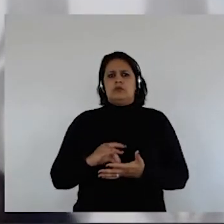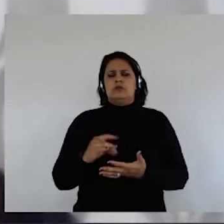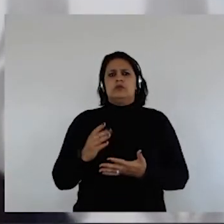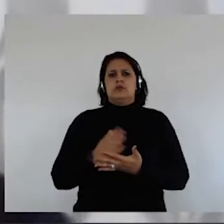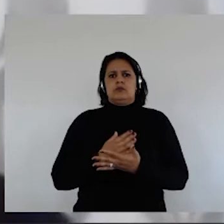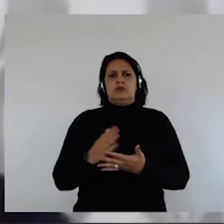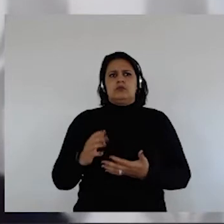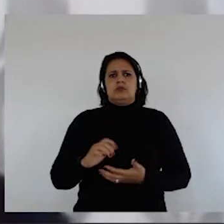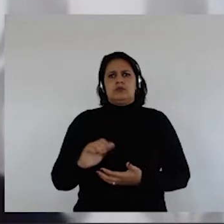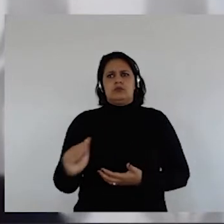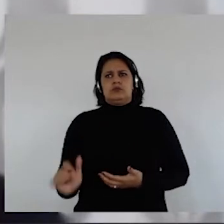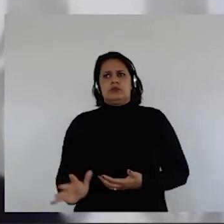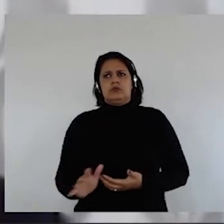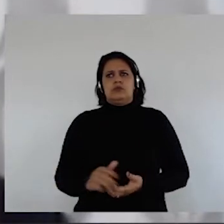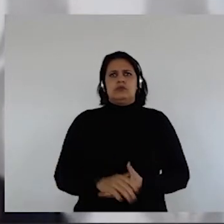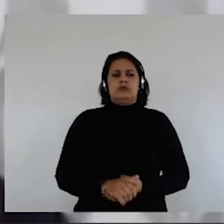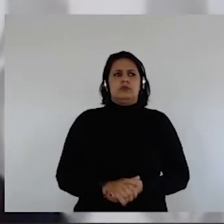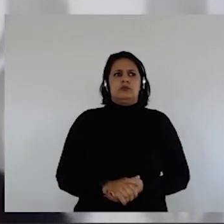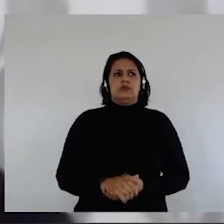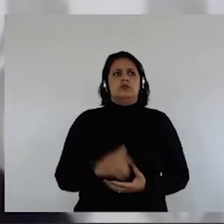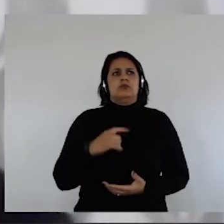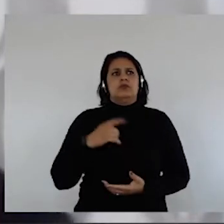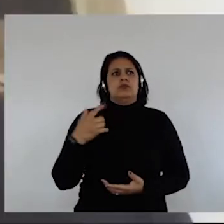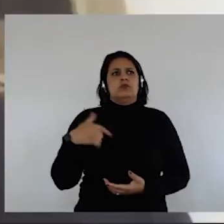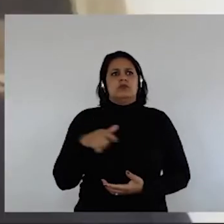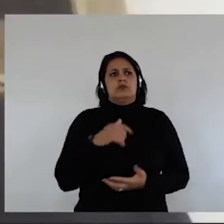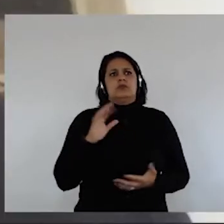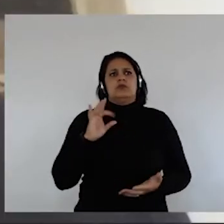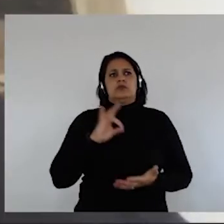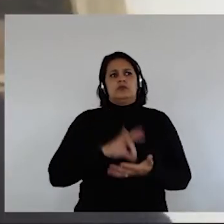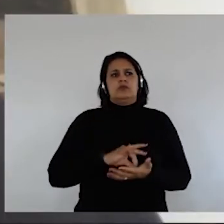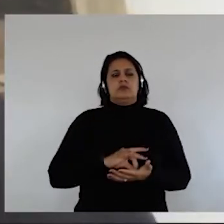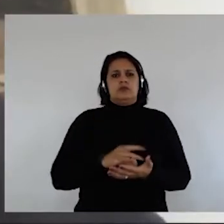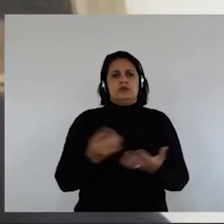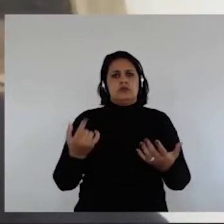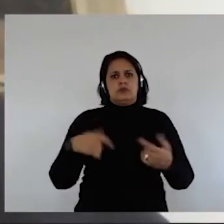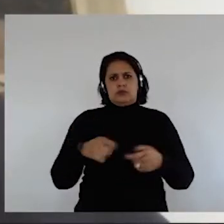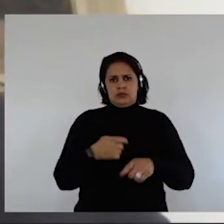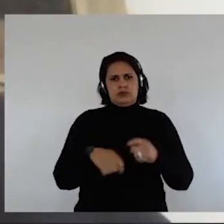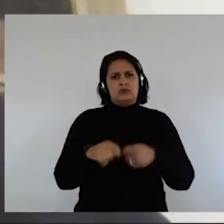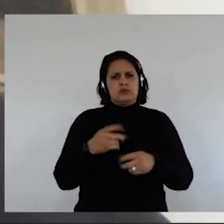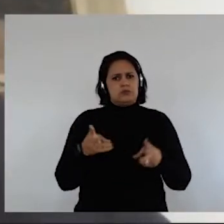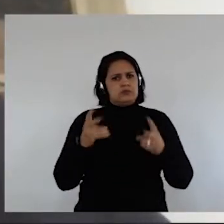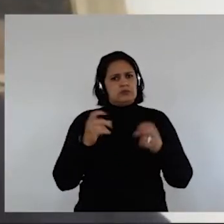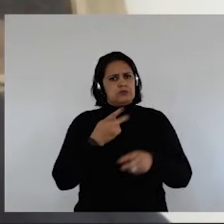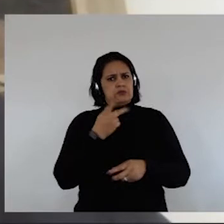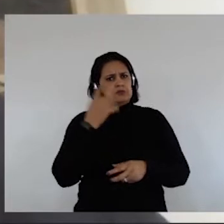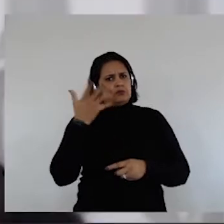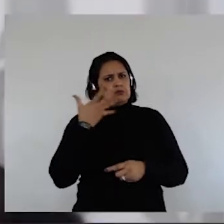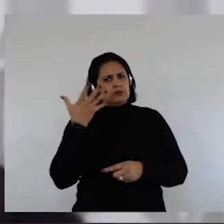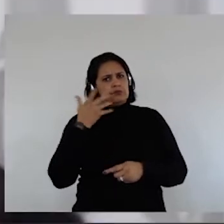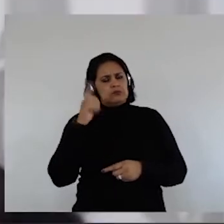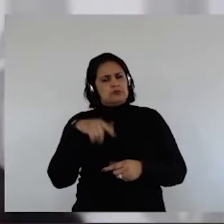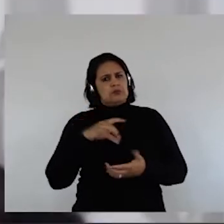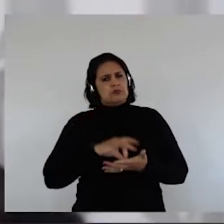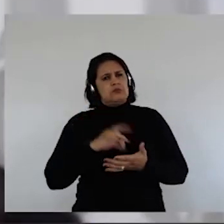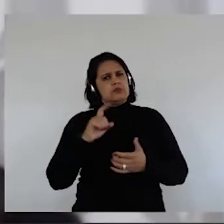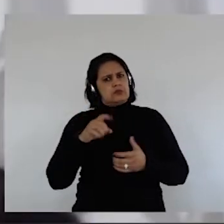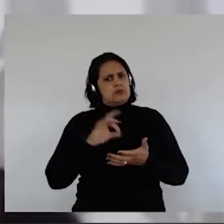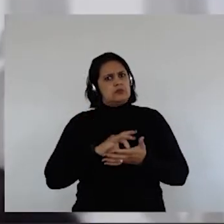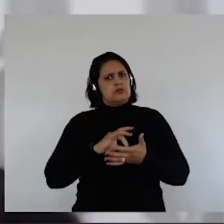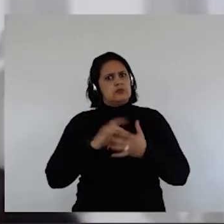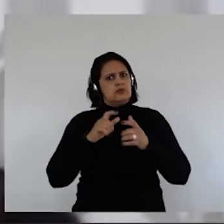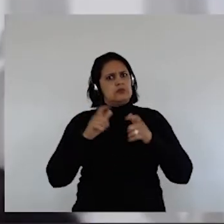nossa realidade econômica, e a gente vê, de acordo com a palestra do senhor aí, o quão grande